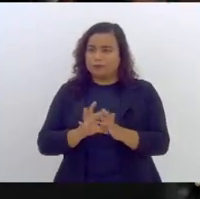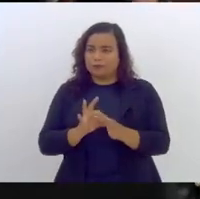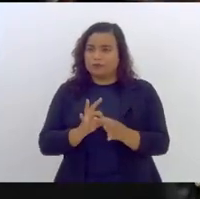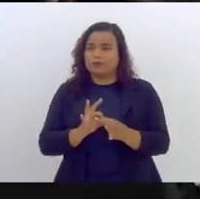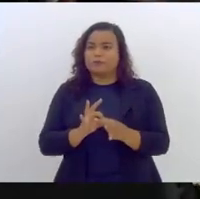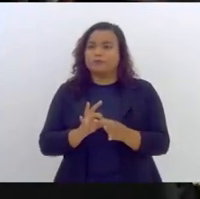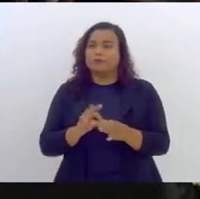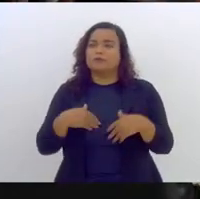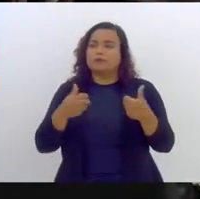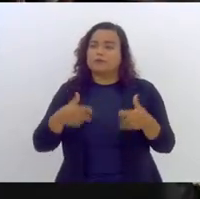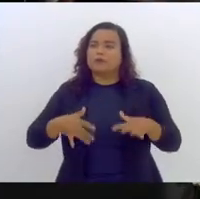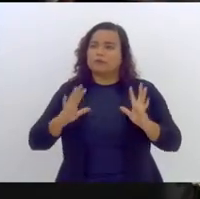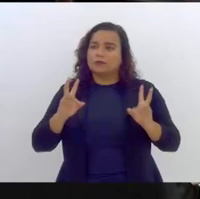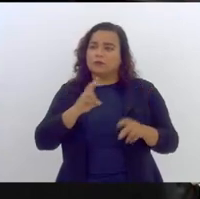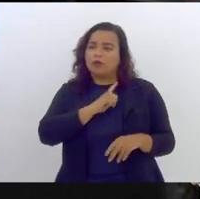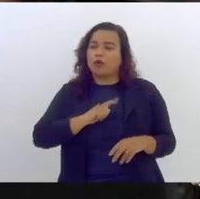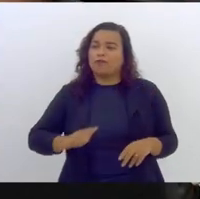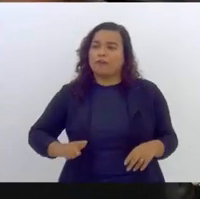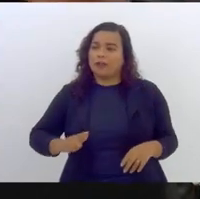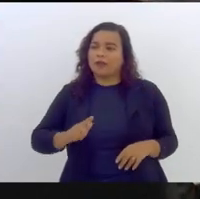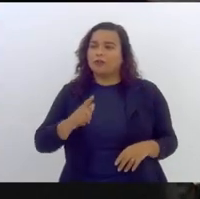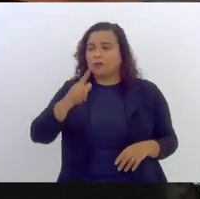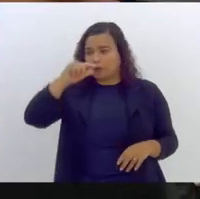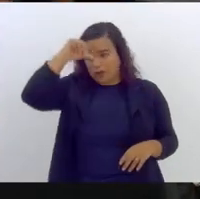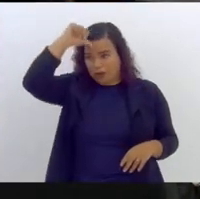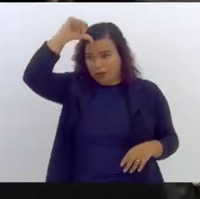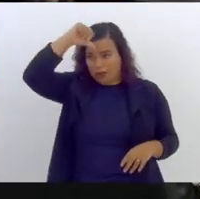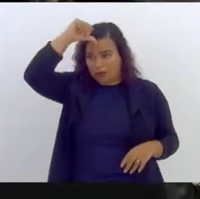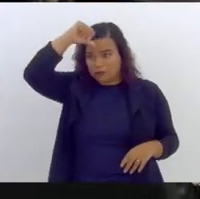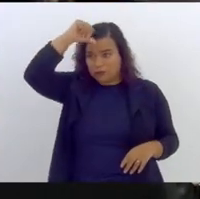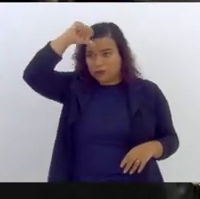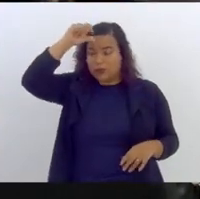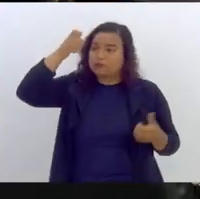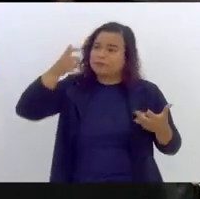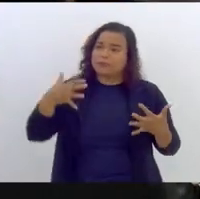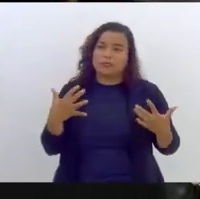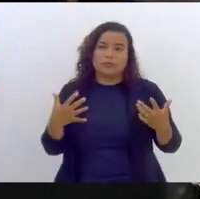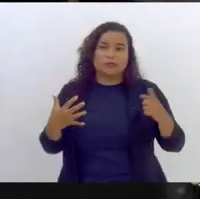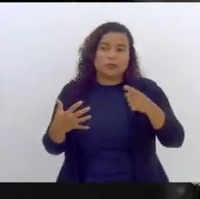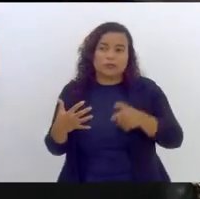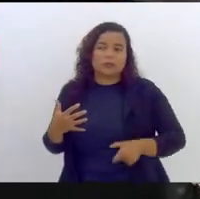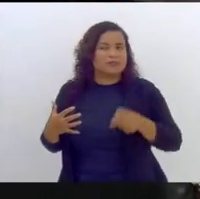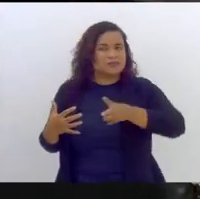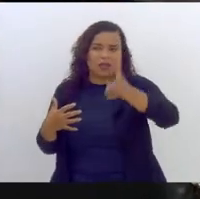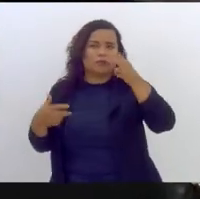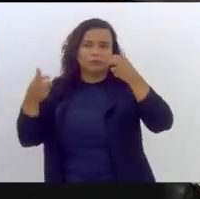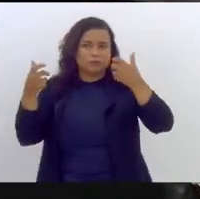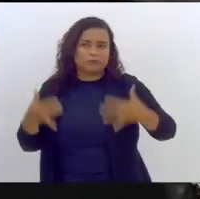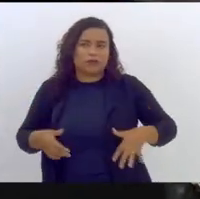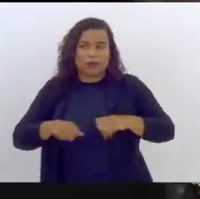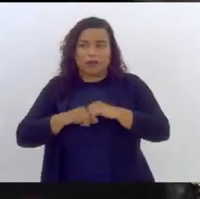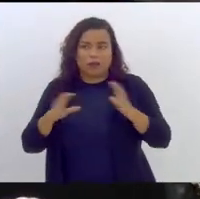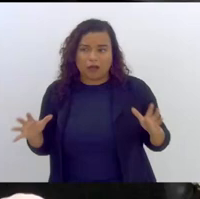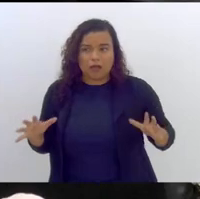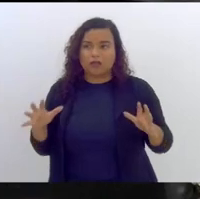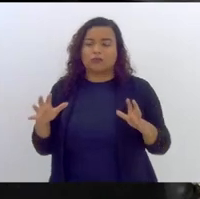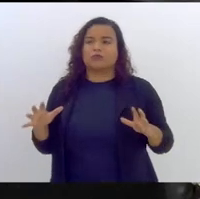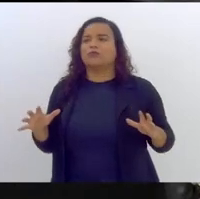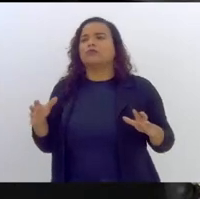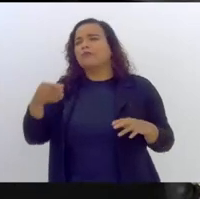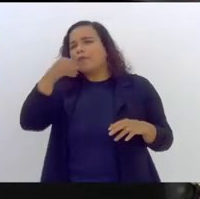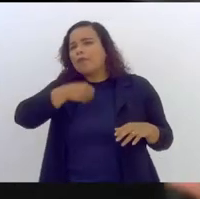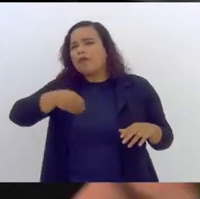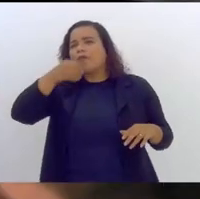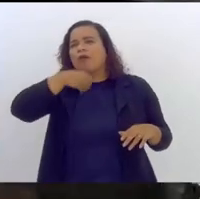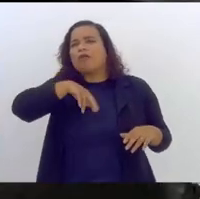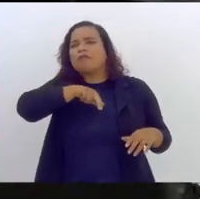ao Governador Cláudio Castro ele deixa Rodrigo sempre muito claro né pra gente isso em mais de uma oportunidade